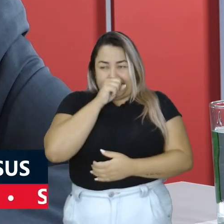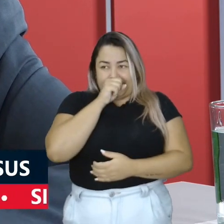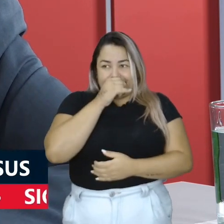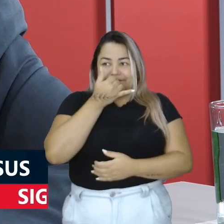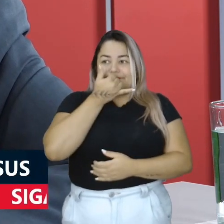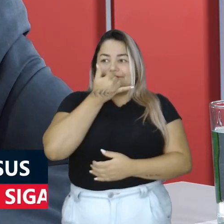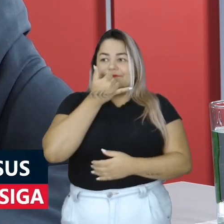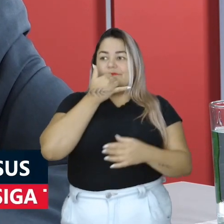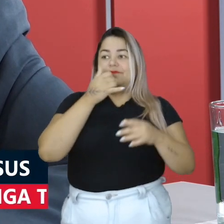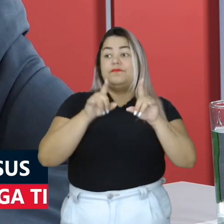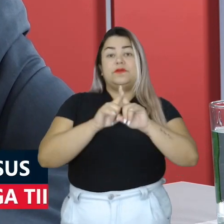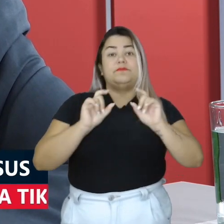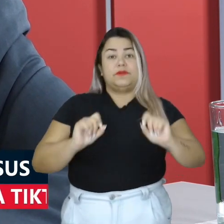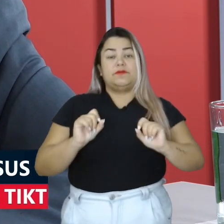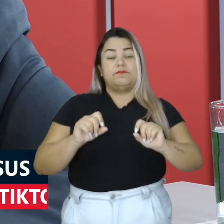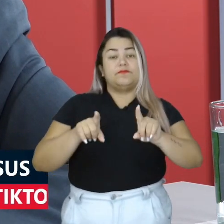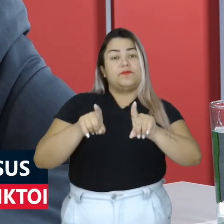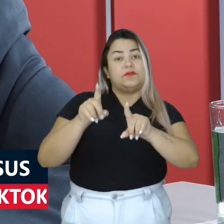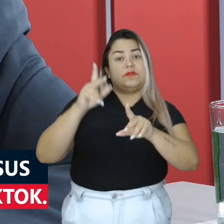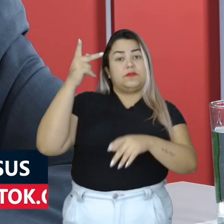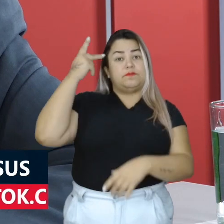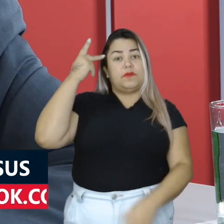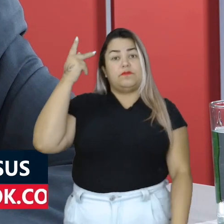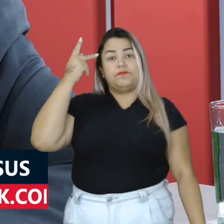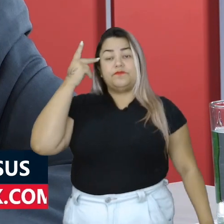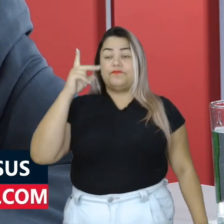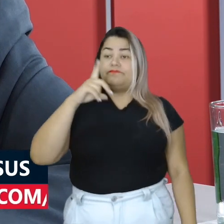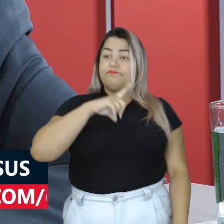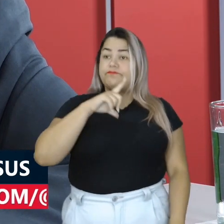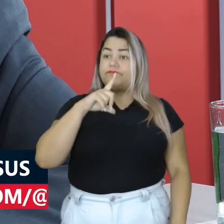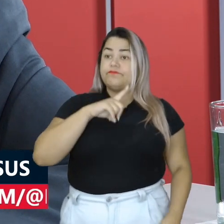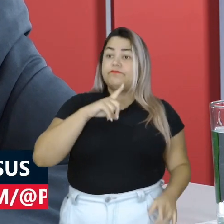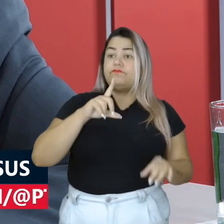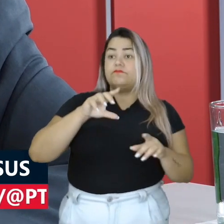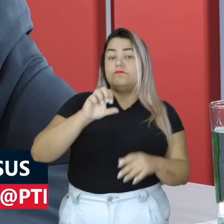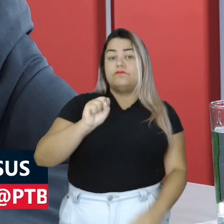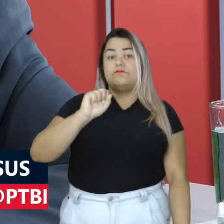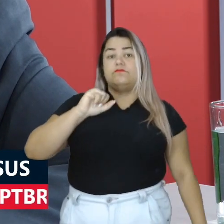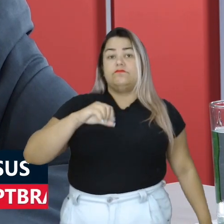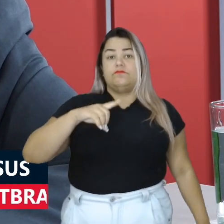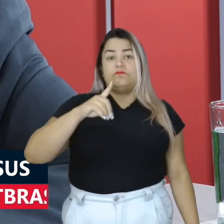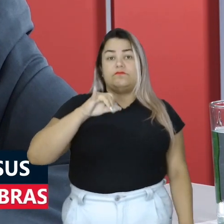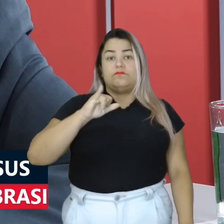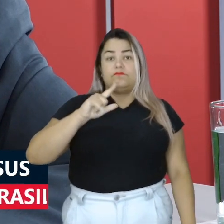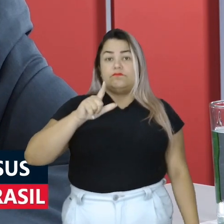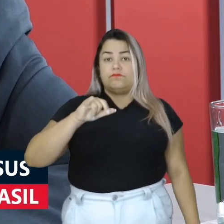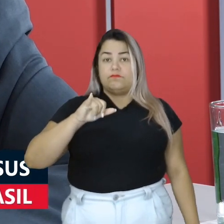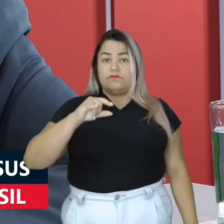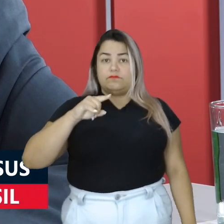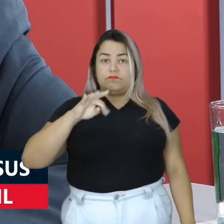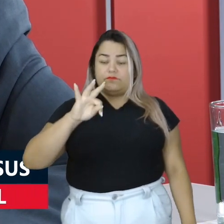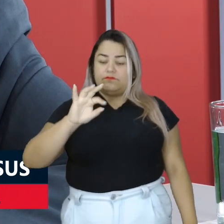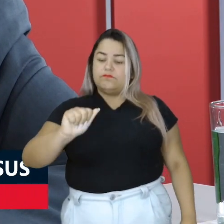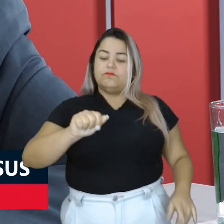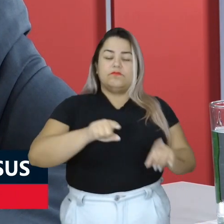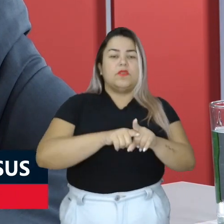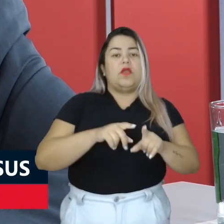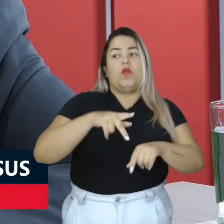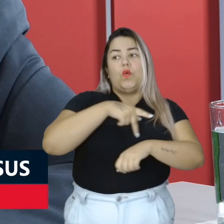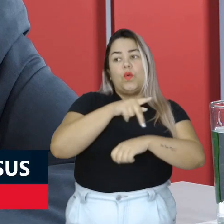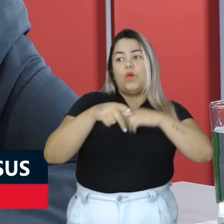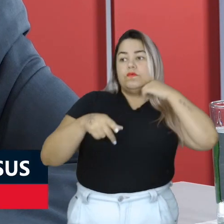trabalhadores metalúrgicos de São Paulo, ele como sindicalista recebia muitas demandas, e a maioria dos